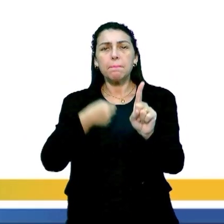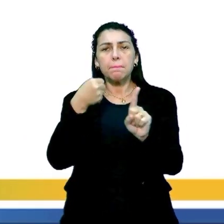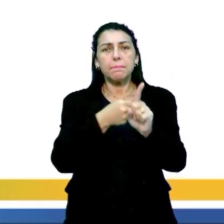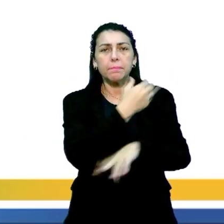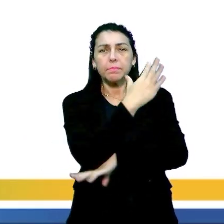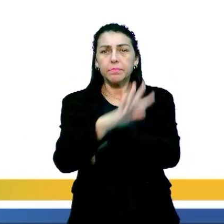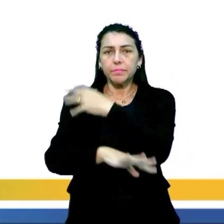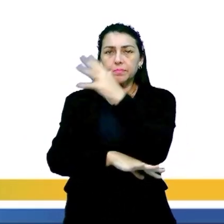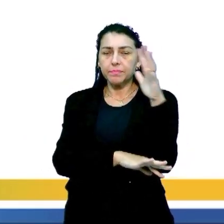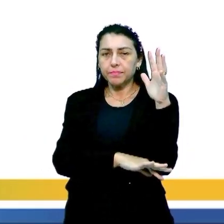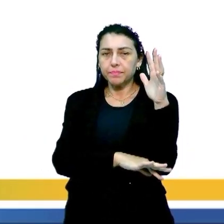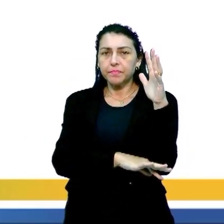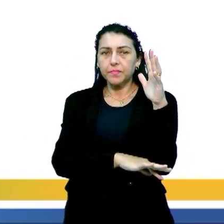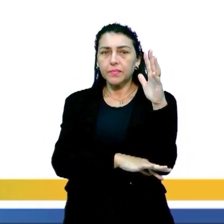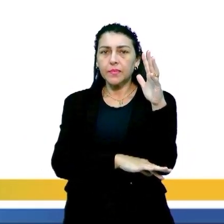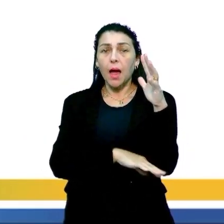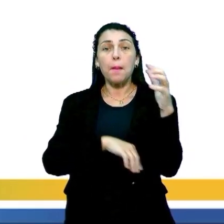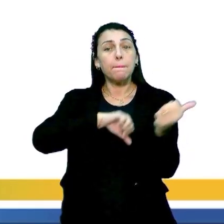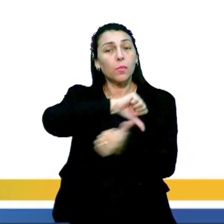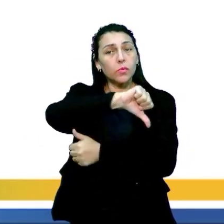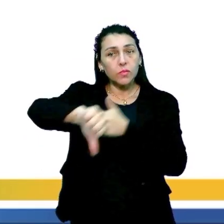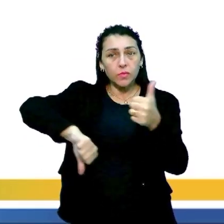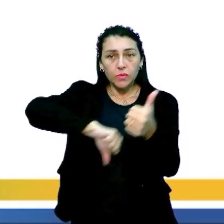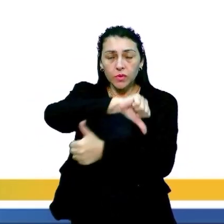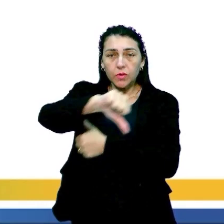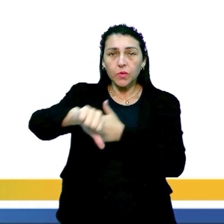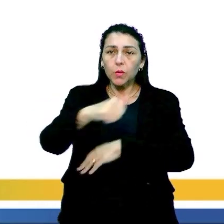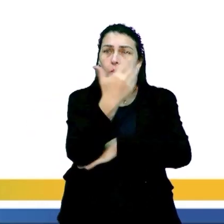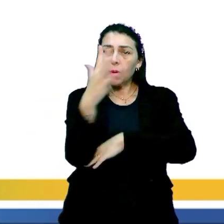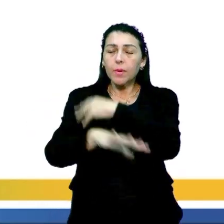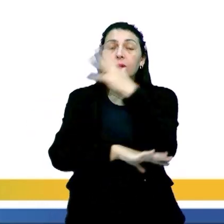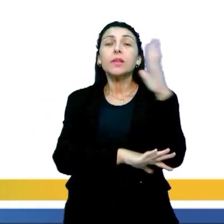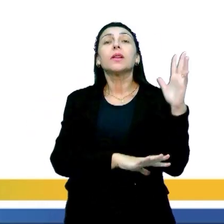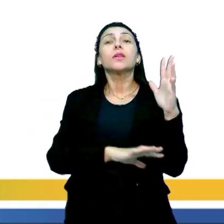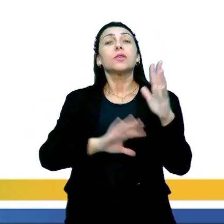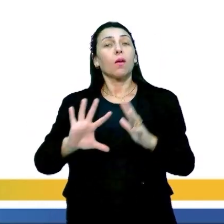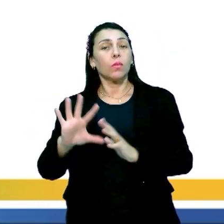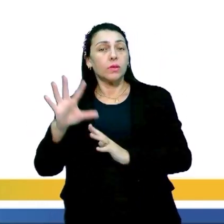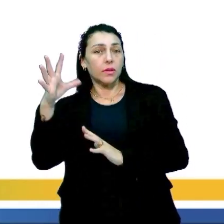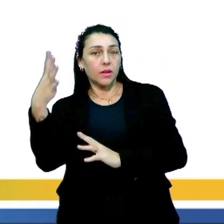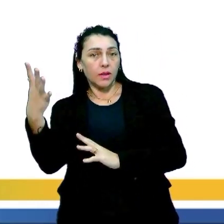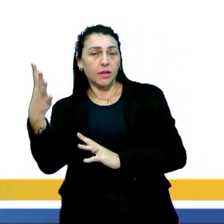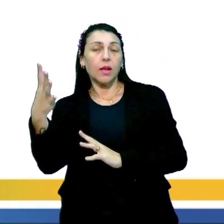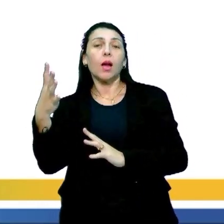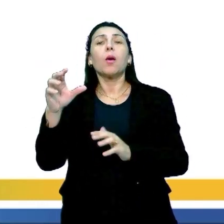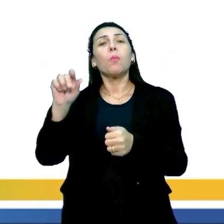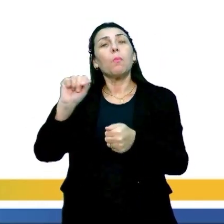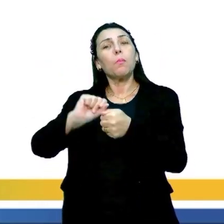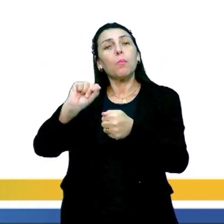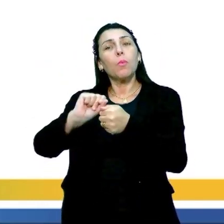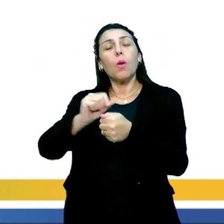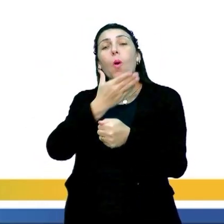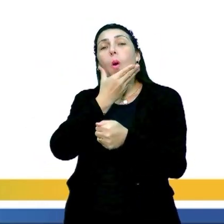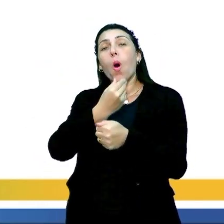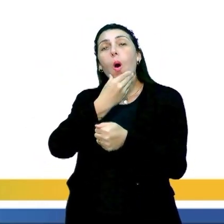ambiental? É qualquer modificação que o ambiente sofra sob a ação humana.